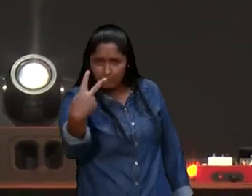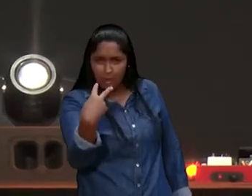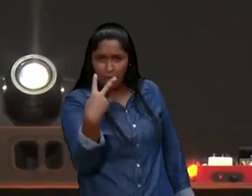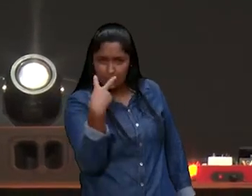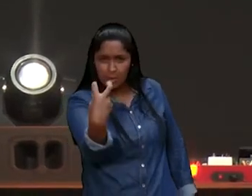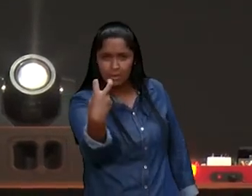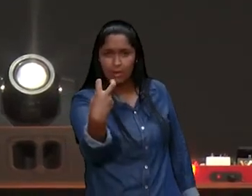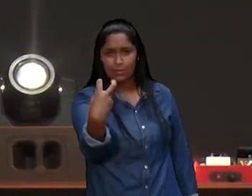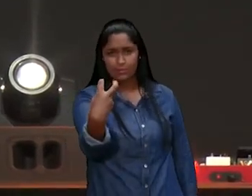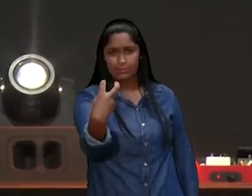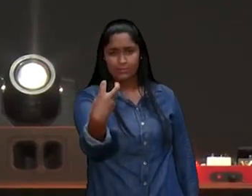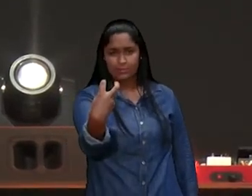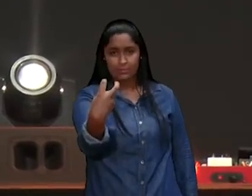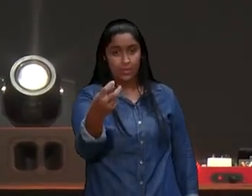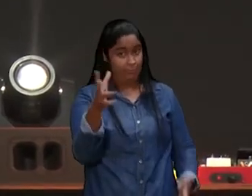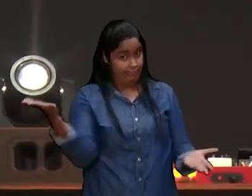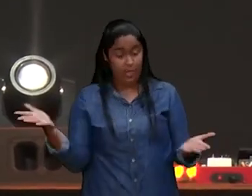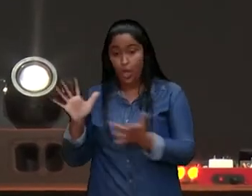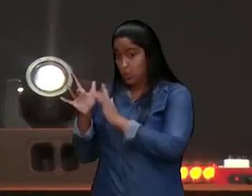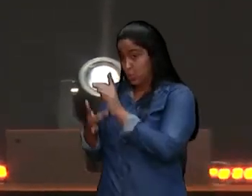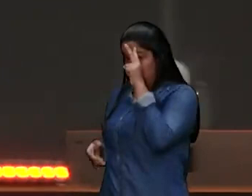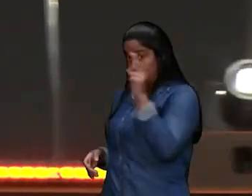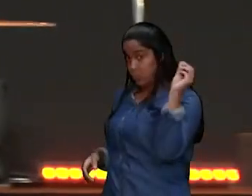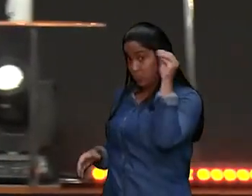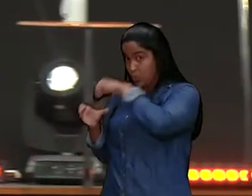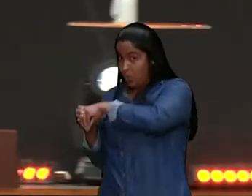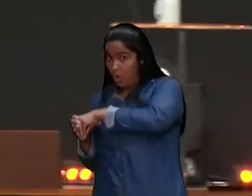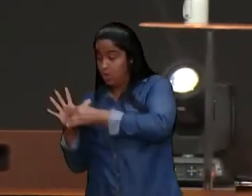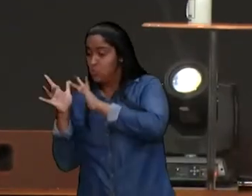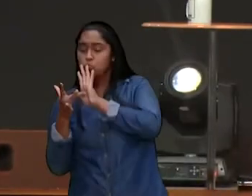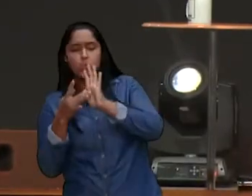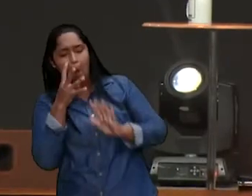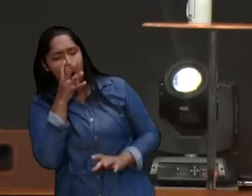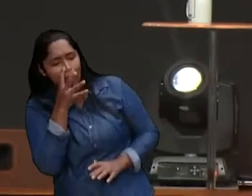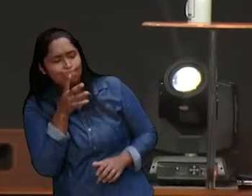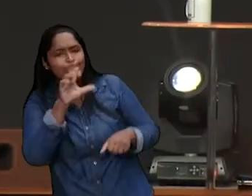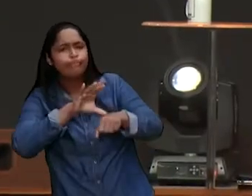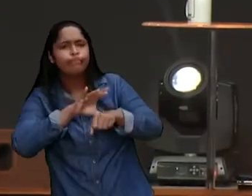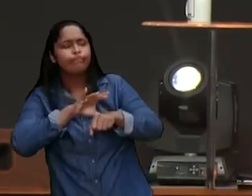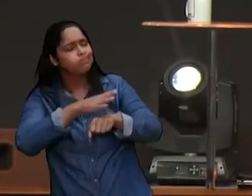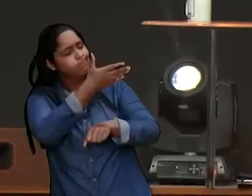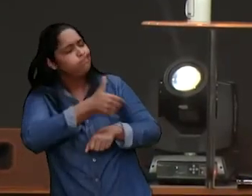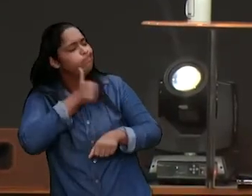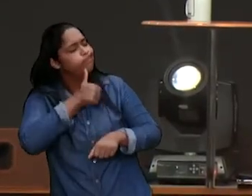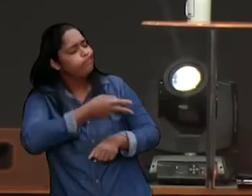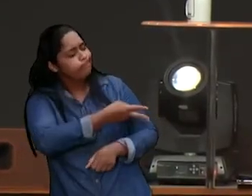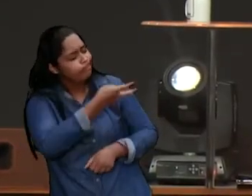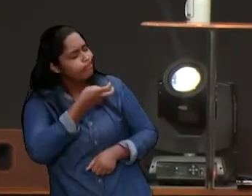a Jesus falou vem cá vem cá tem covadanta tô vem cá eu tenho